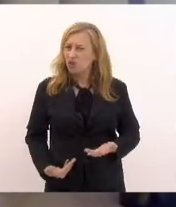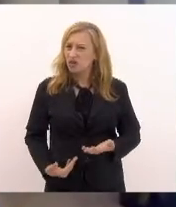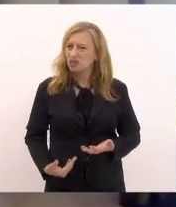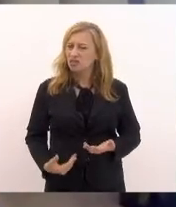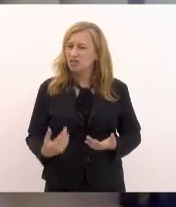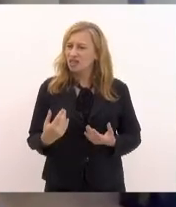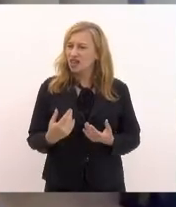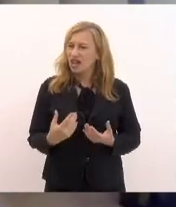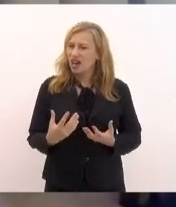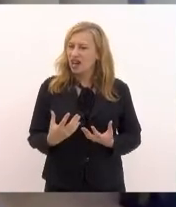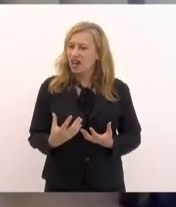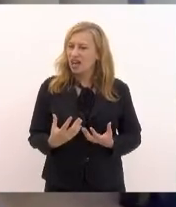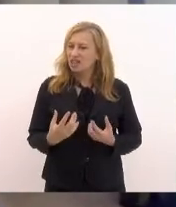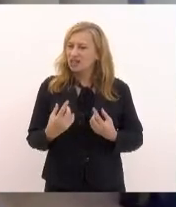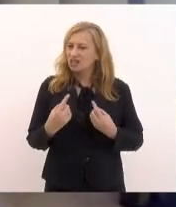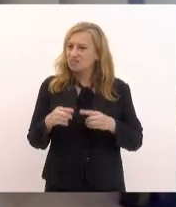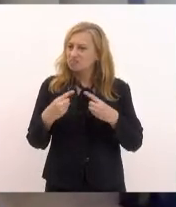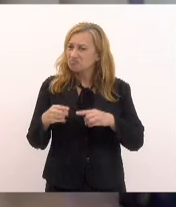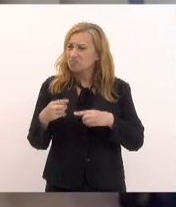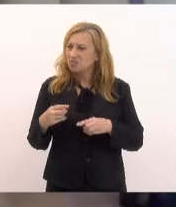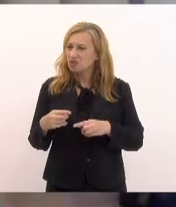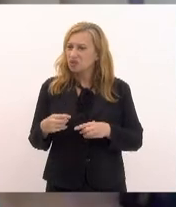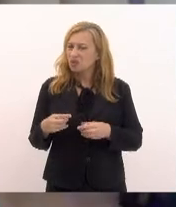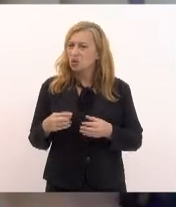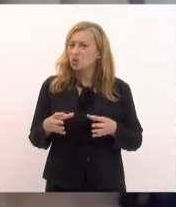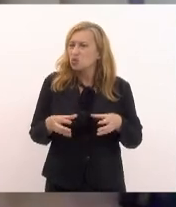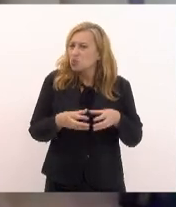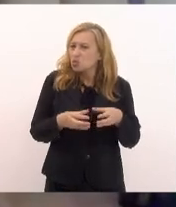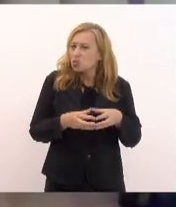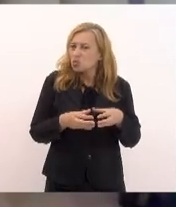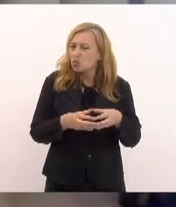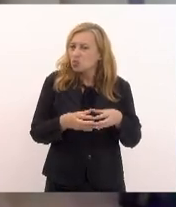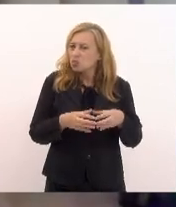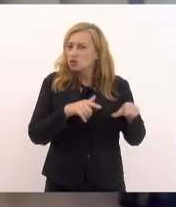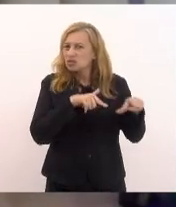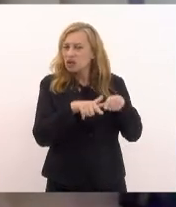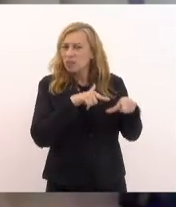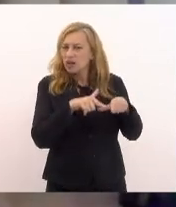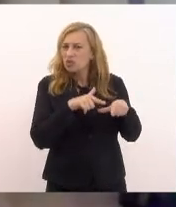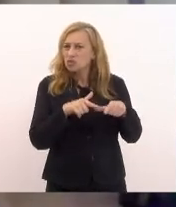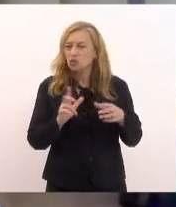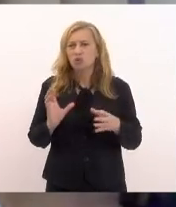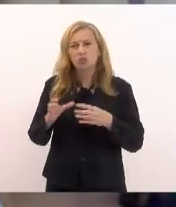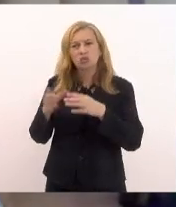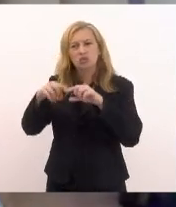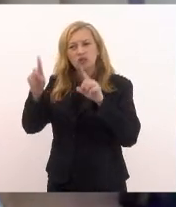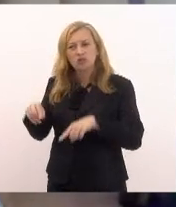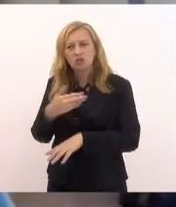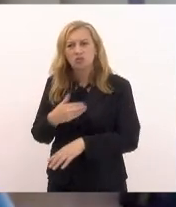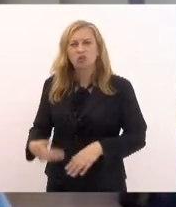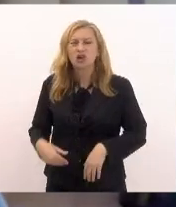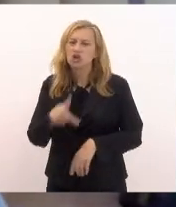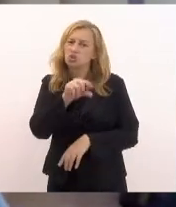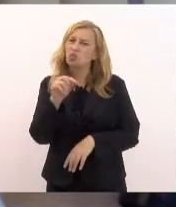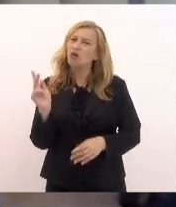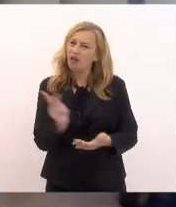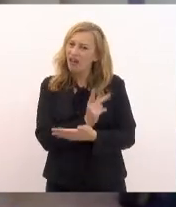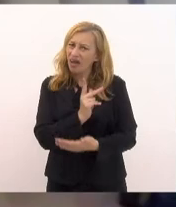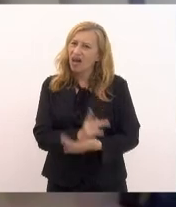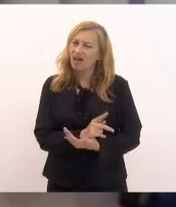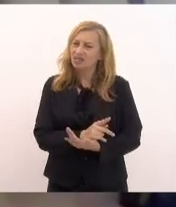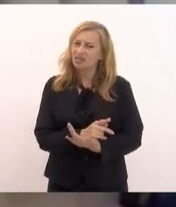uma parte dos seus trabalhadores, uma parte dos seus servidores públicos, a ter que fazer uma escolha cruel